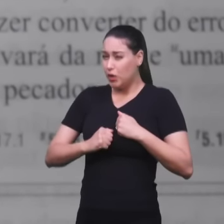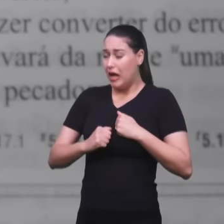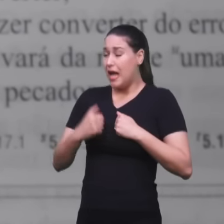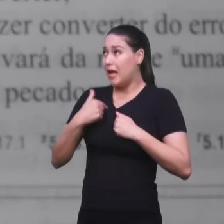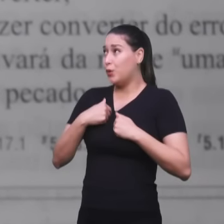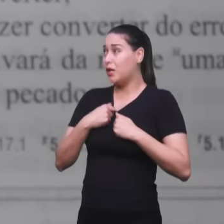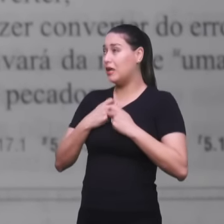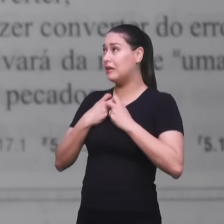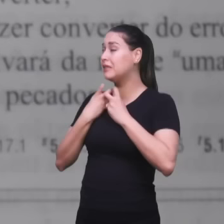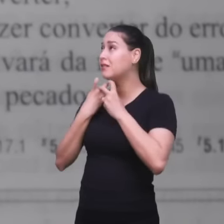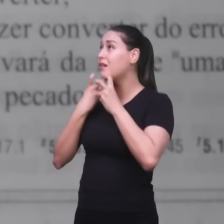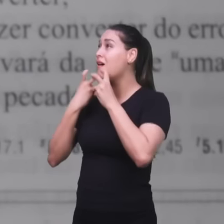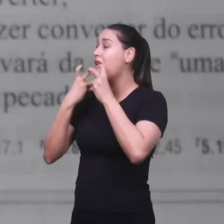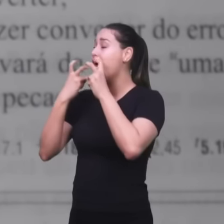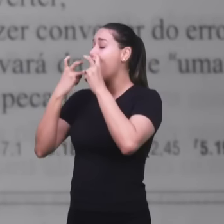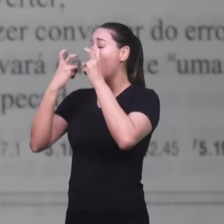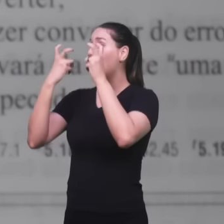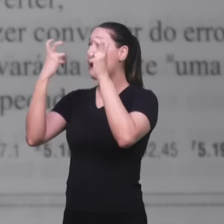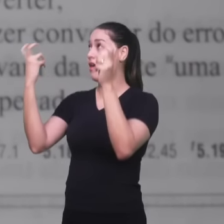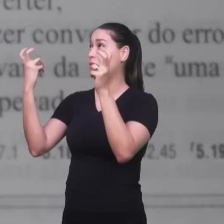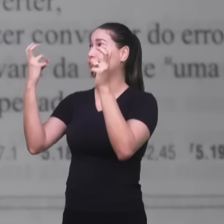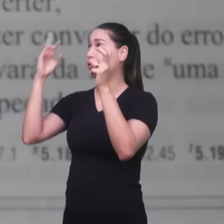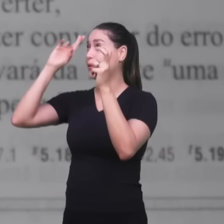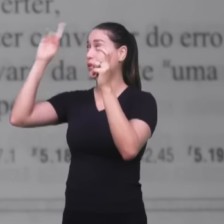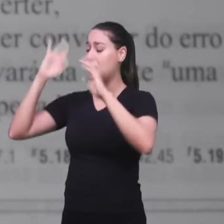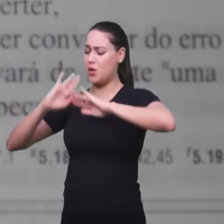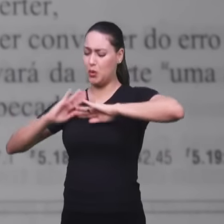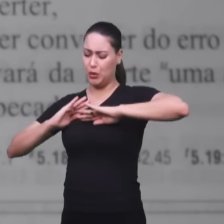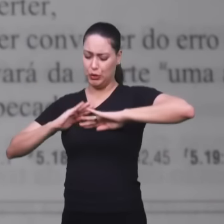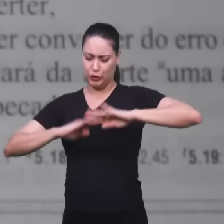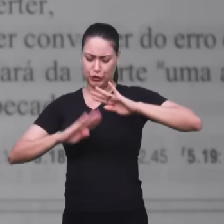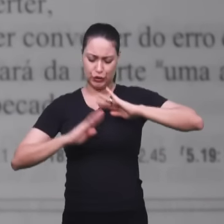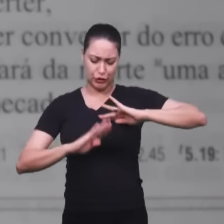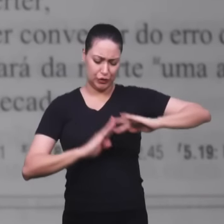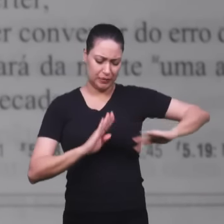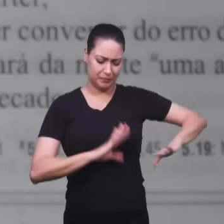E ouvi O meu Provor